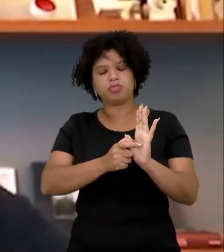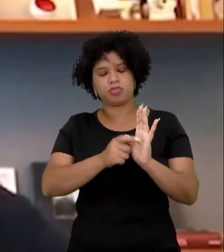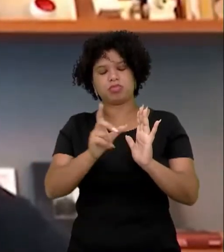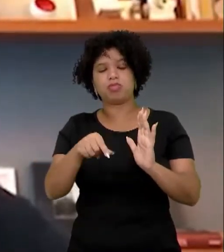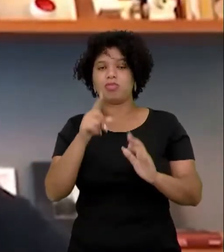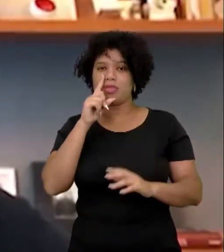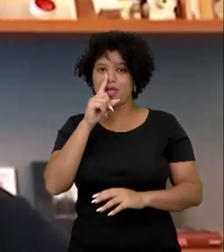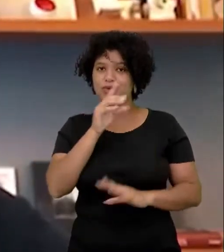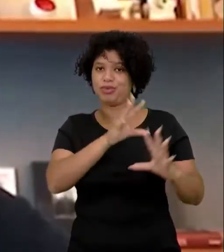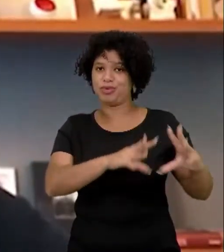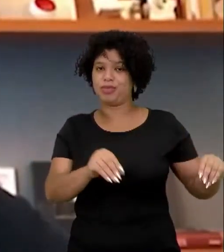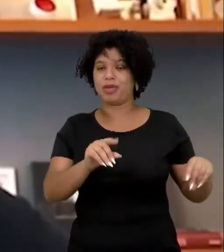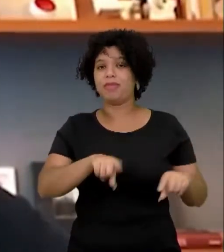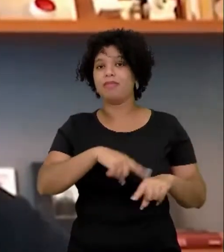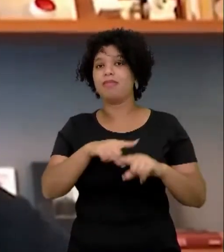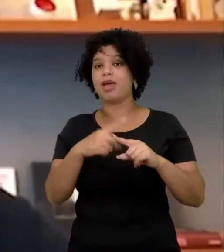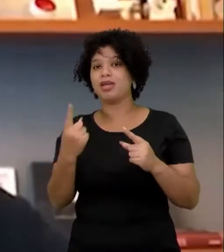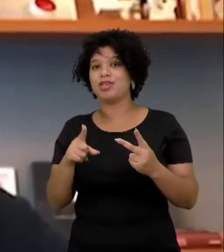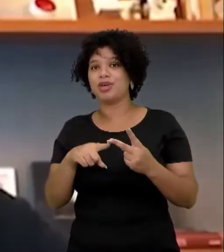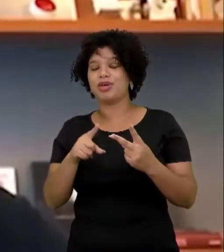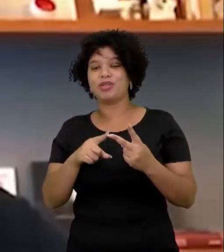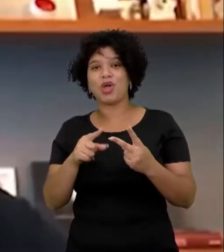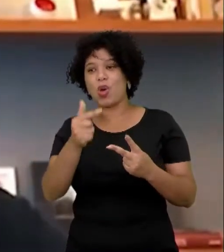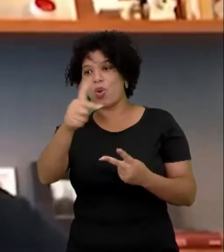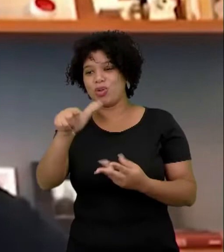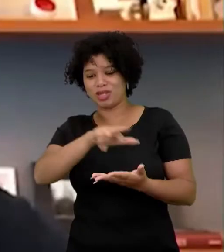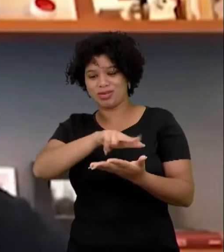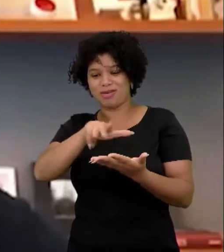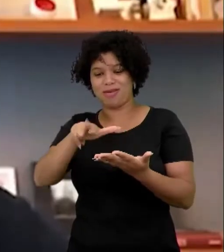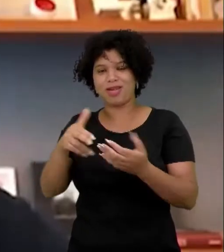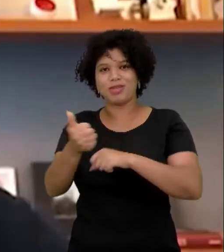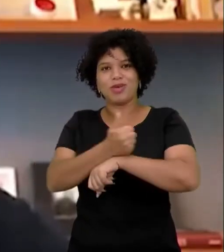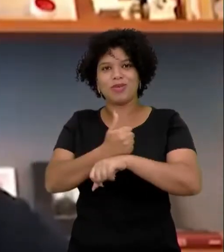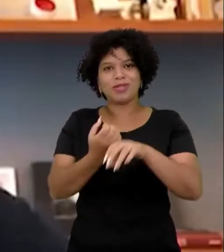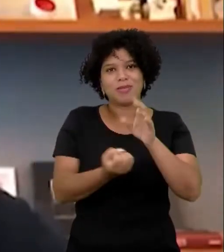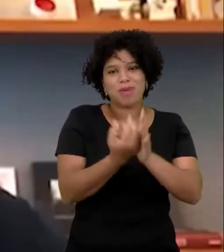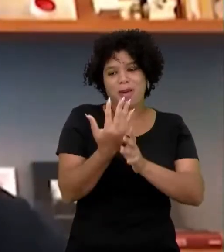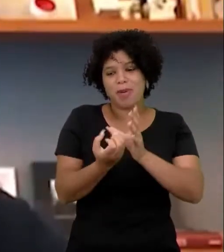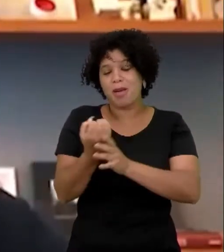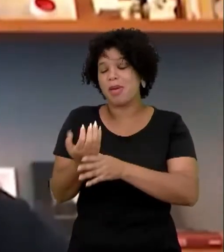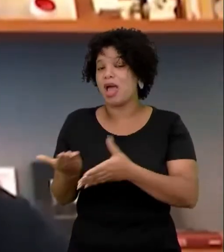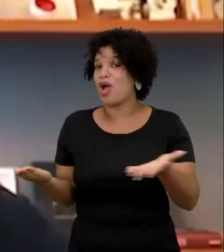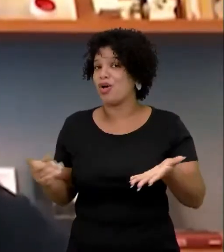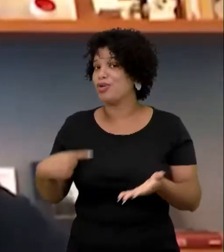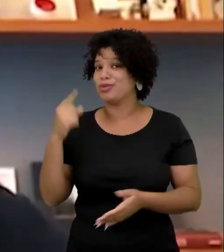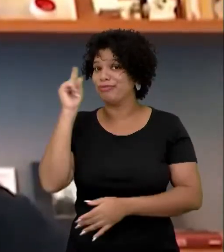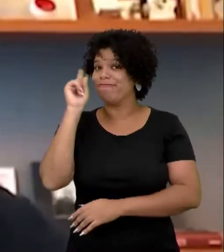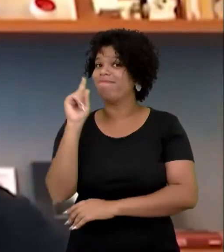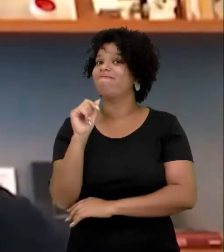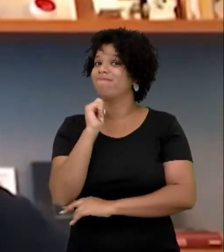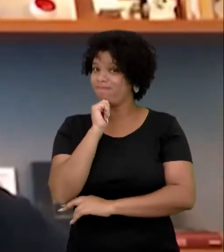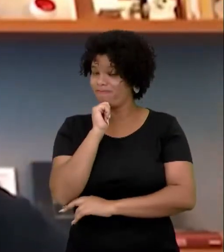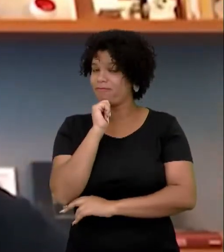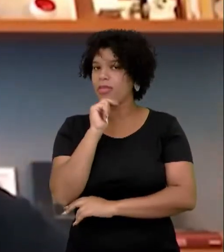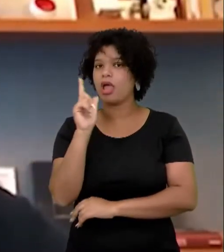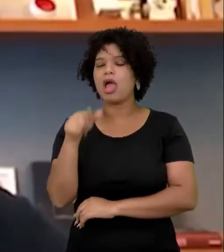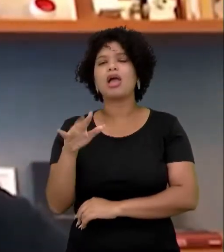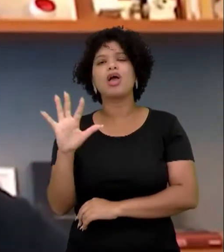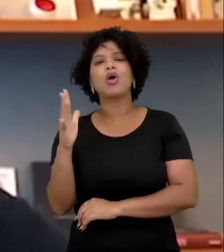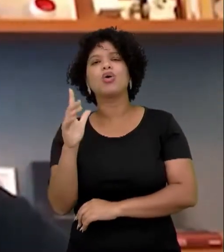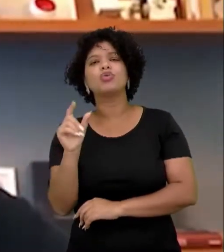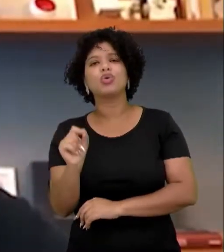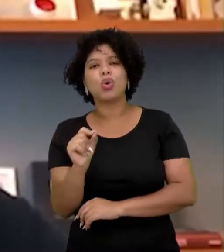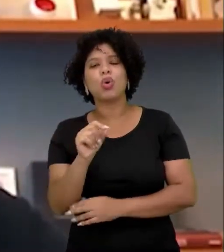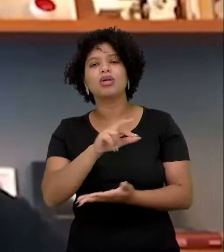risco. Mas 2, haverá a criação de várias novas funções e profissões, mas que hoje a gente não sabe quais são. Isso é mais ou menos o que acontece